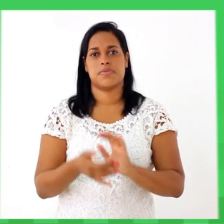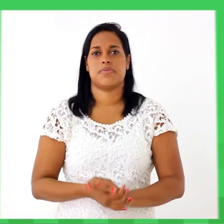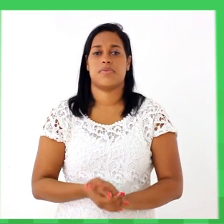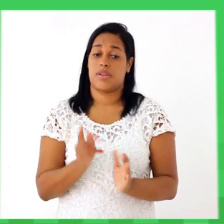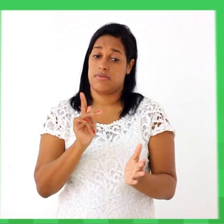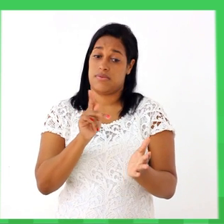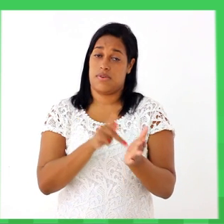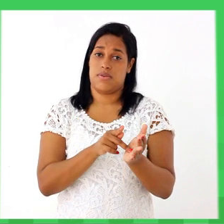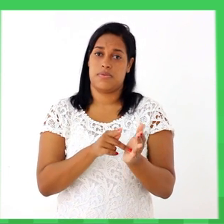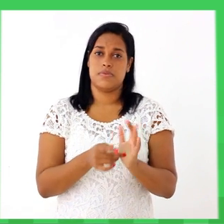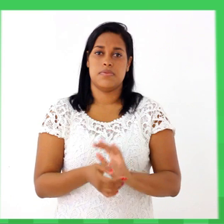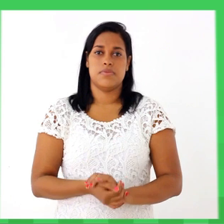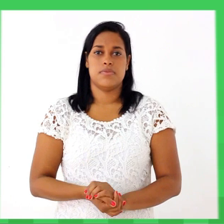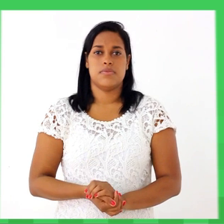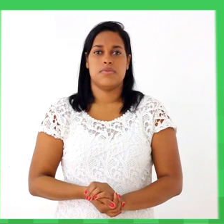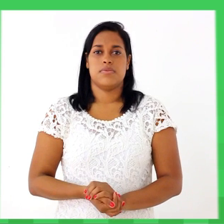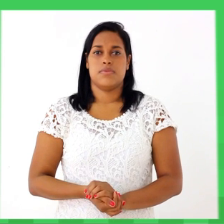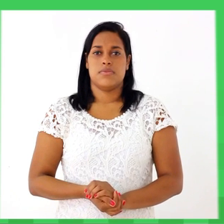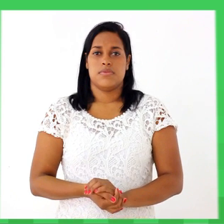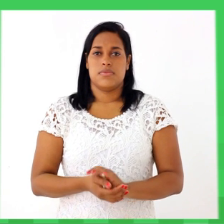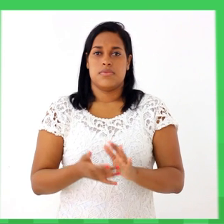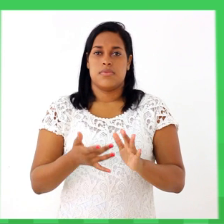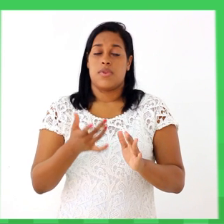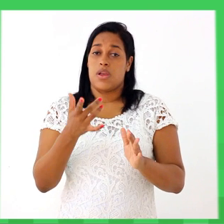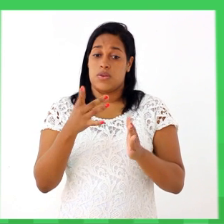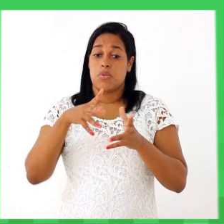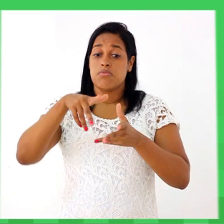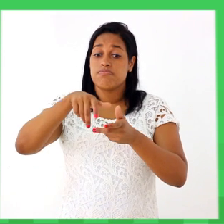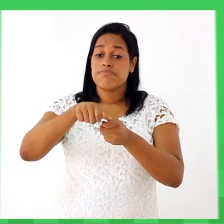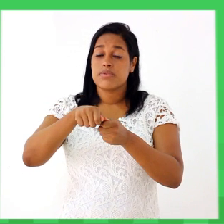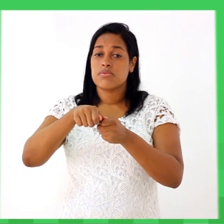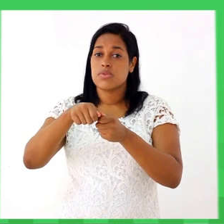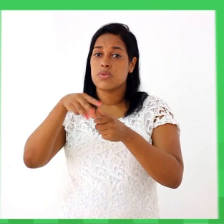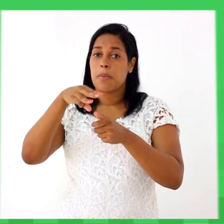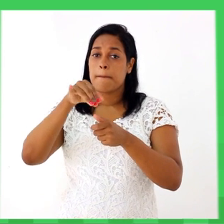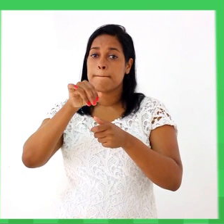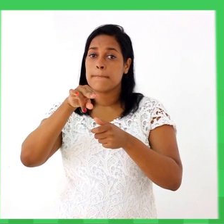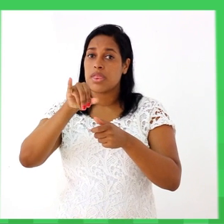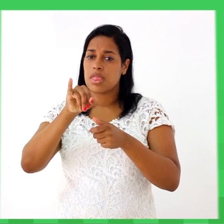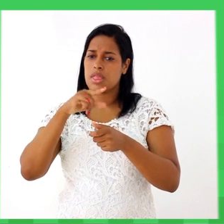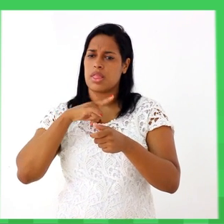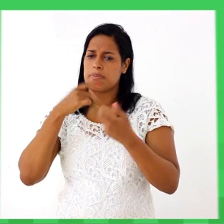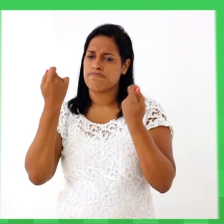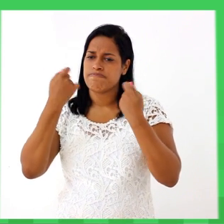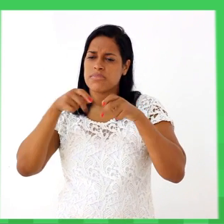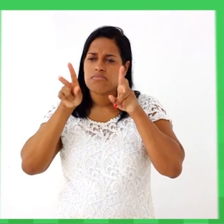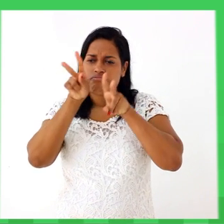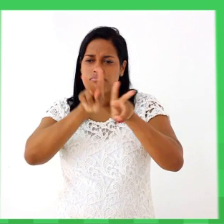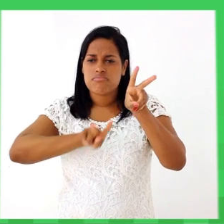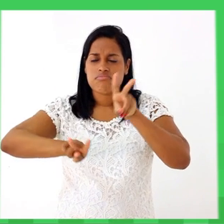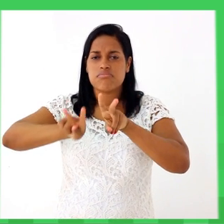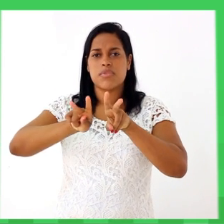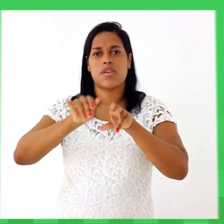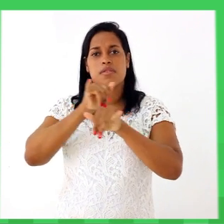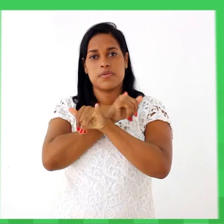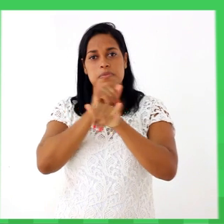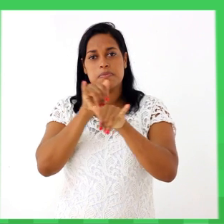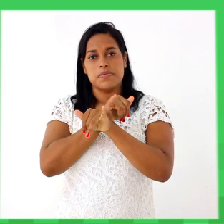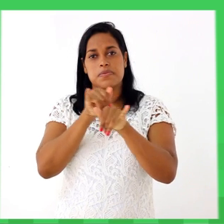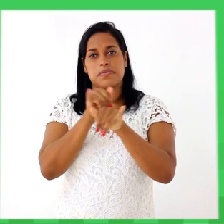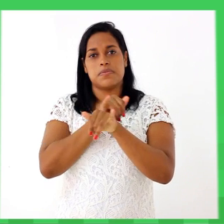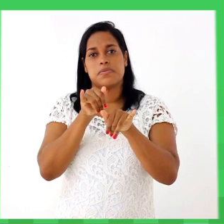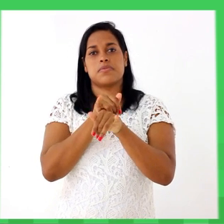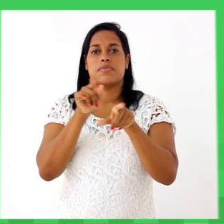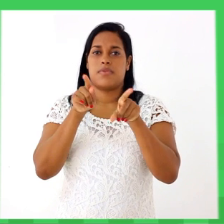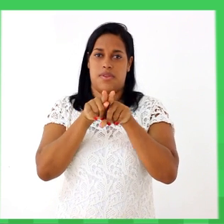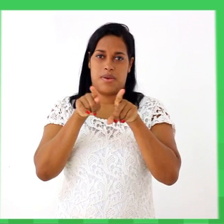dessa realidade. Então, do mini-mundo temos que obter e analisar os requisitos. Requisitos são